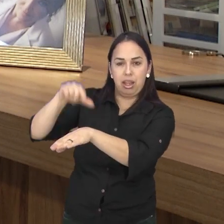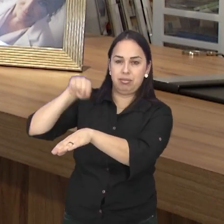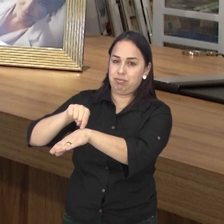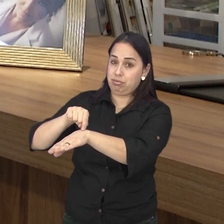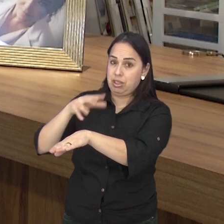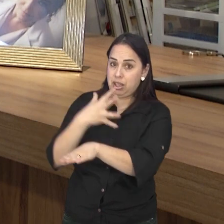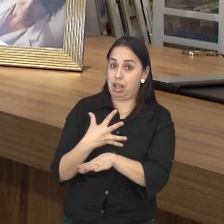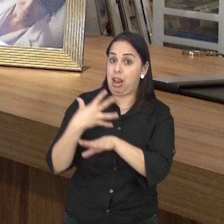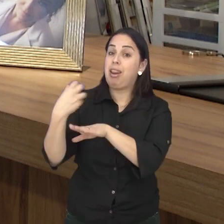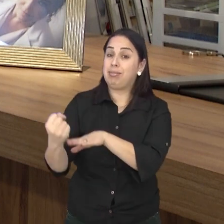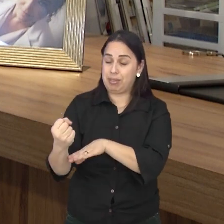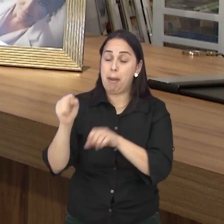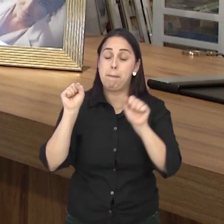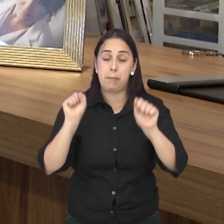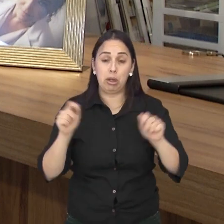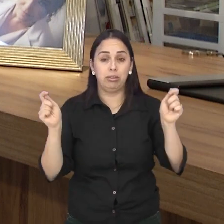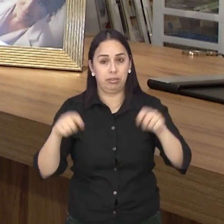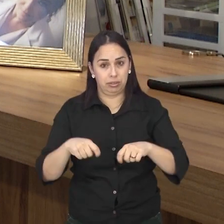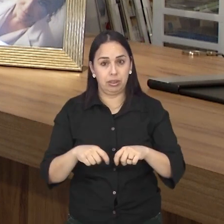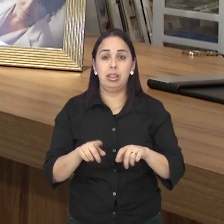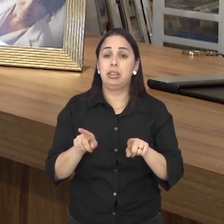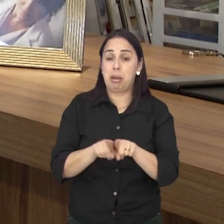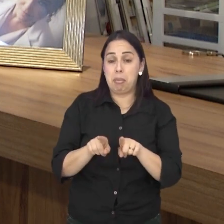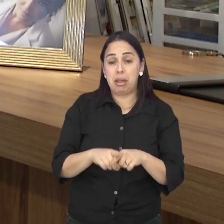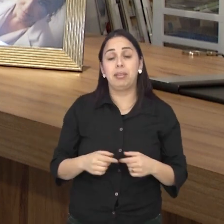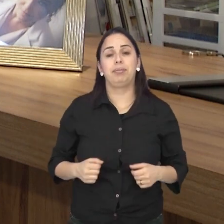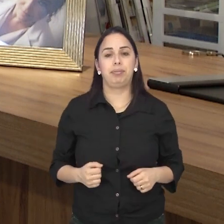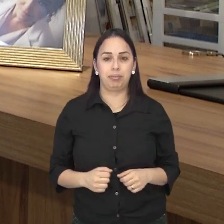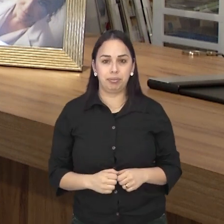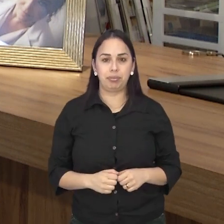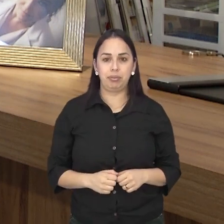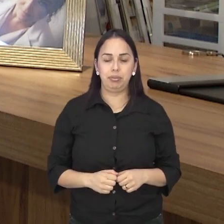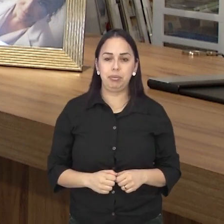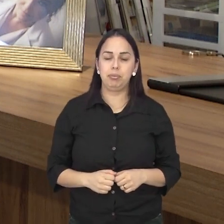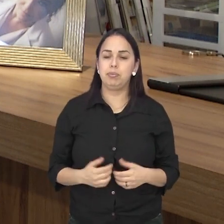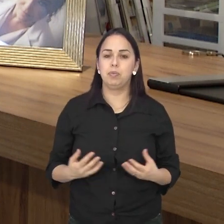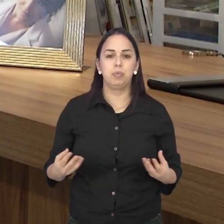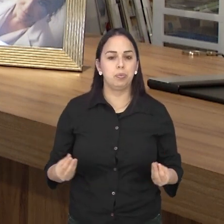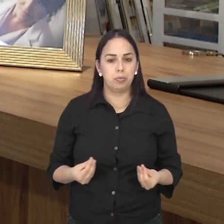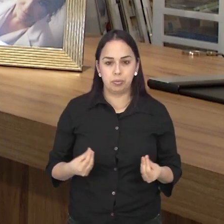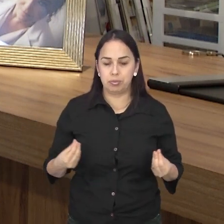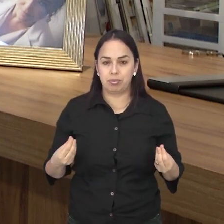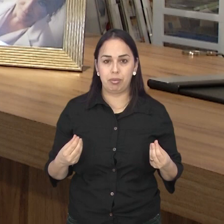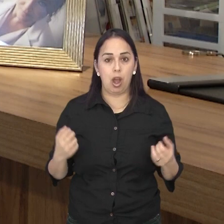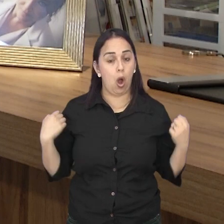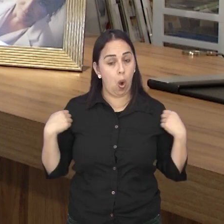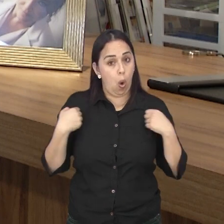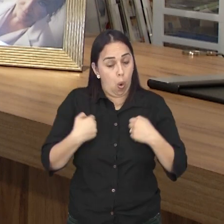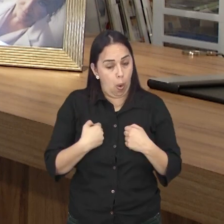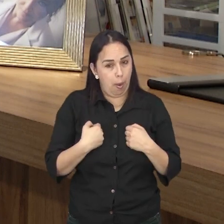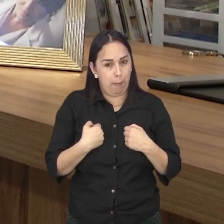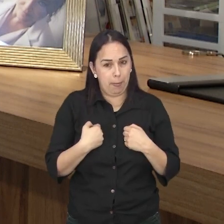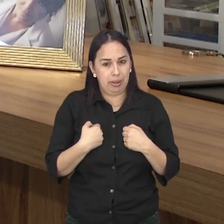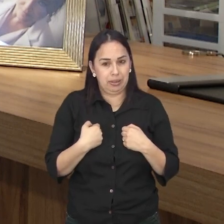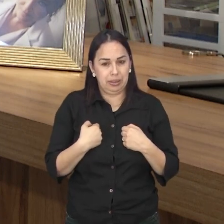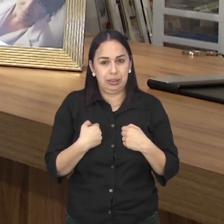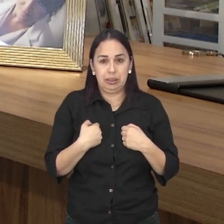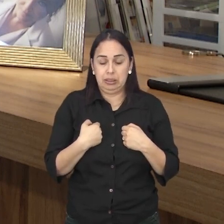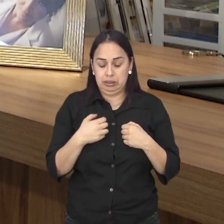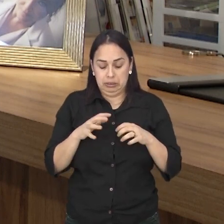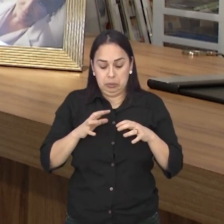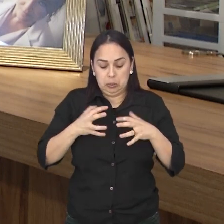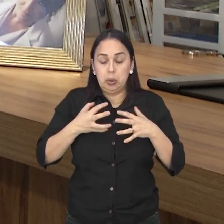nas unhas, o fungo presente ali pode passar e contaminar você. Através de roupas também